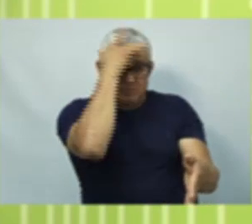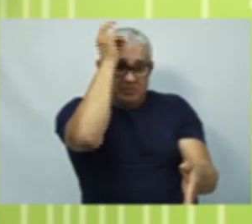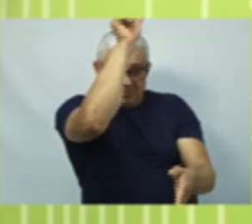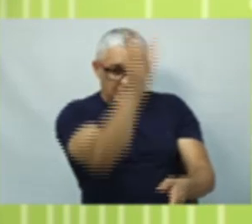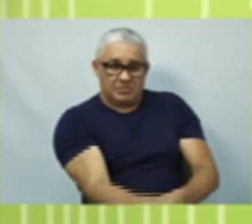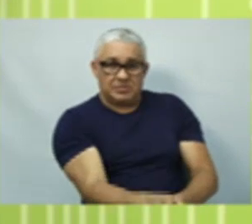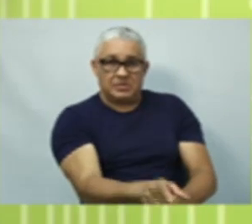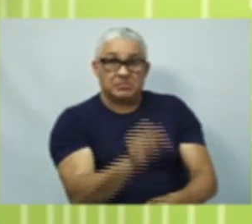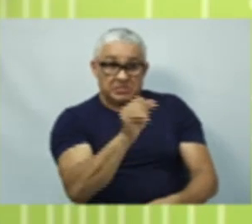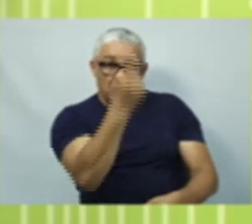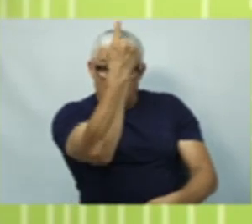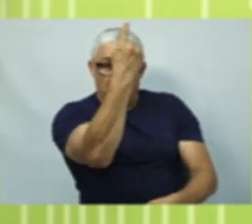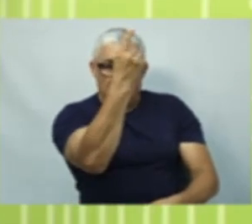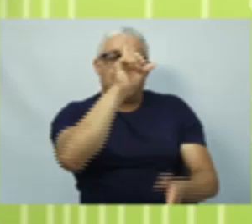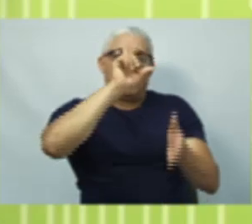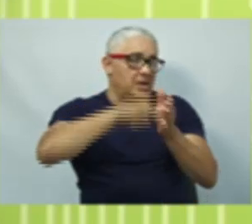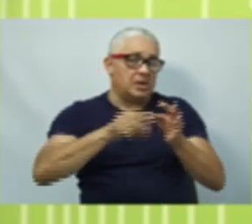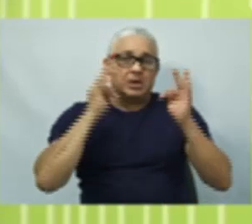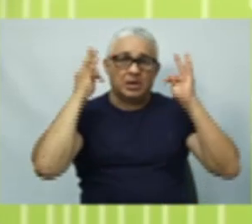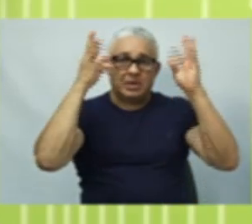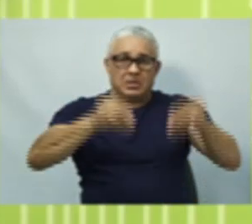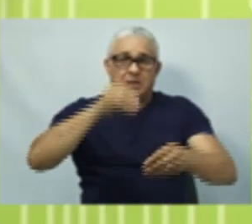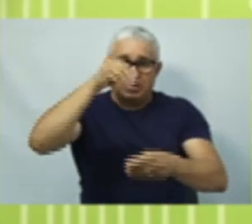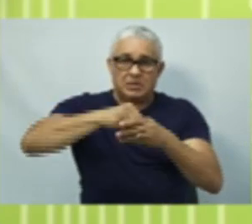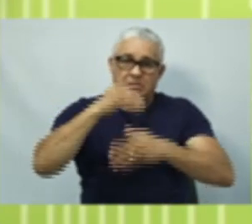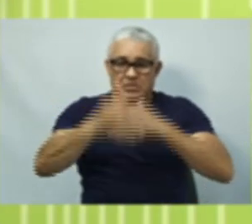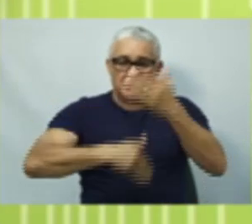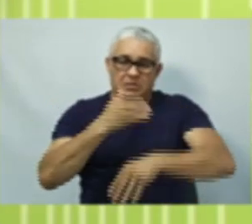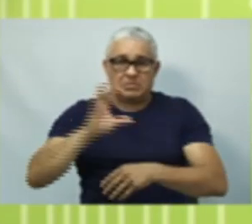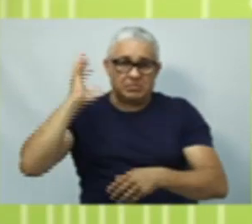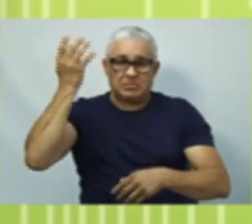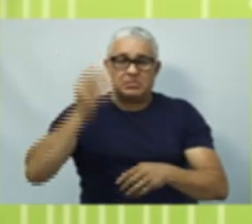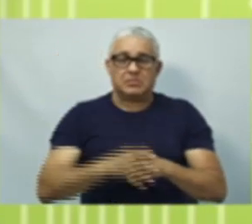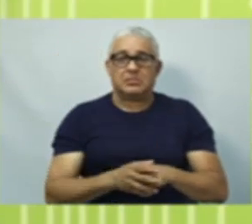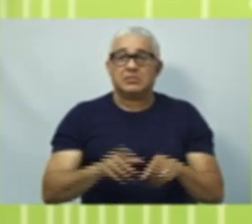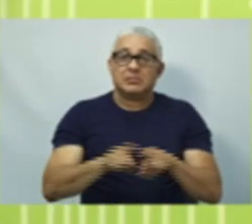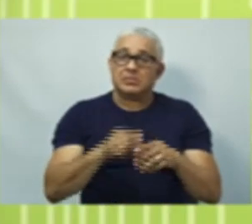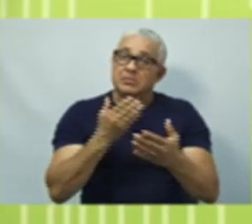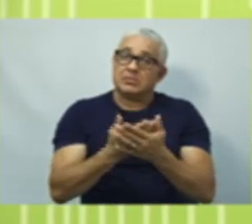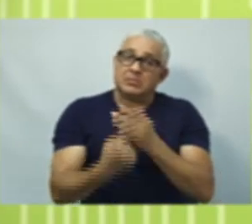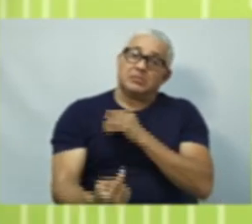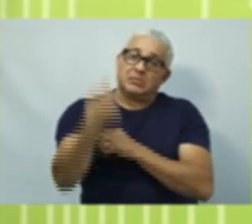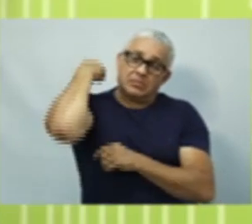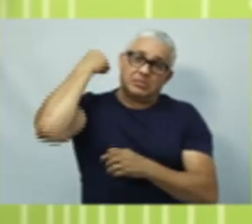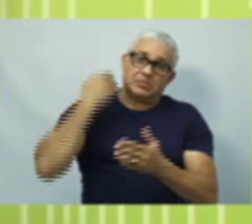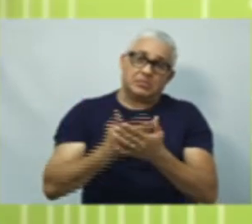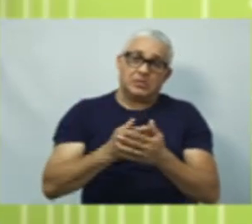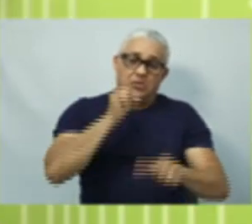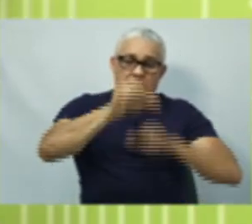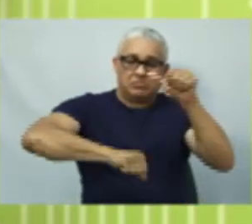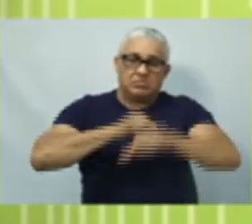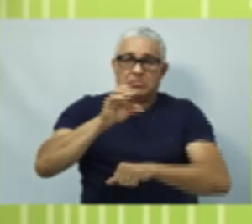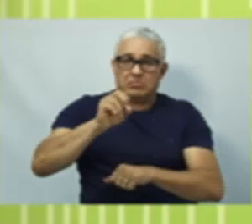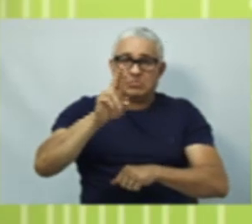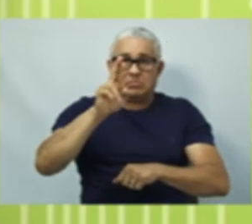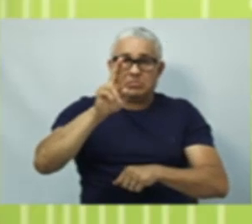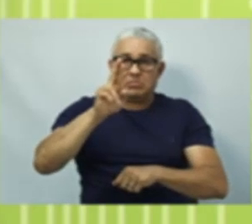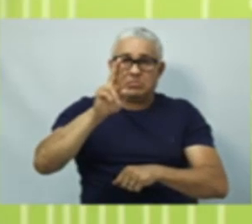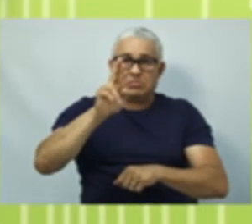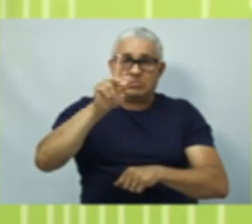vai atrasar o processo de tomada de decisão. Outro assunto que nós falamos nas nossas aulas foi sobre mudança